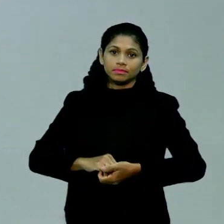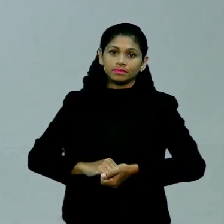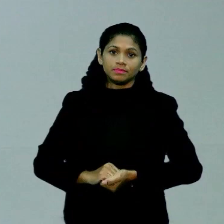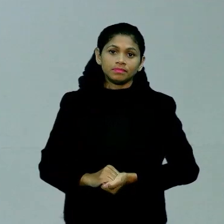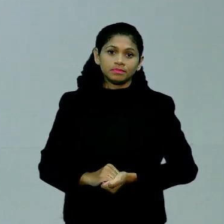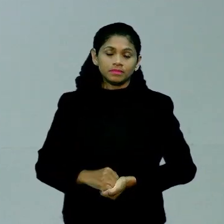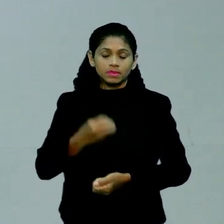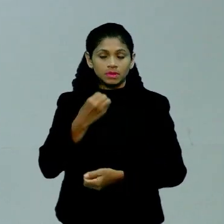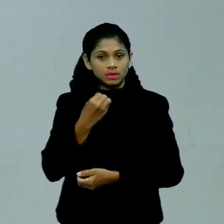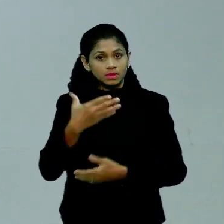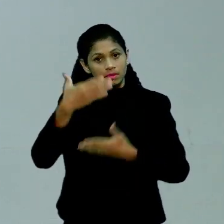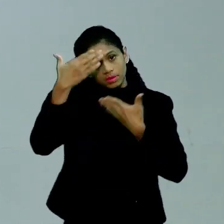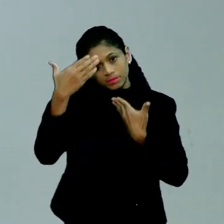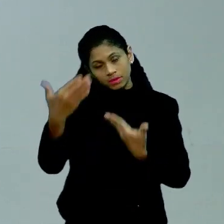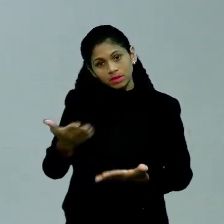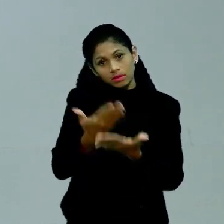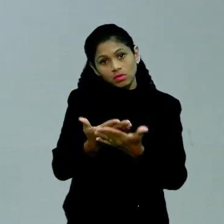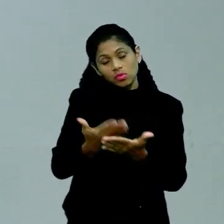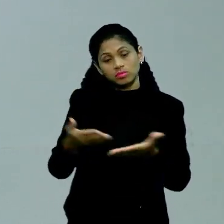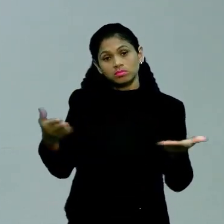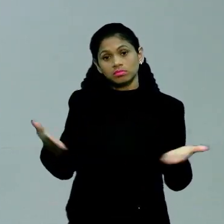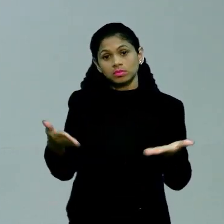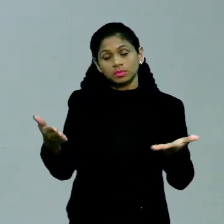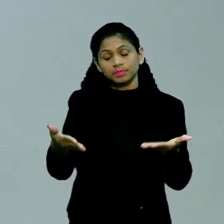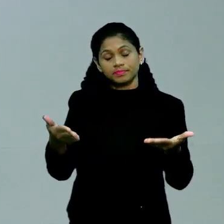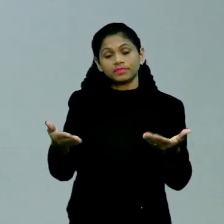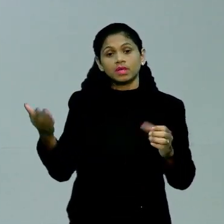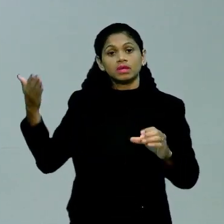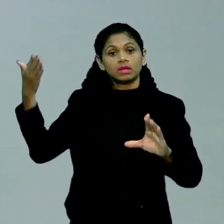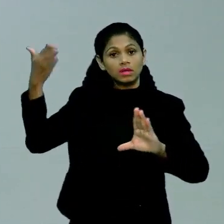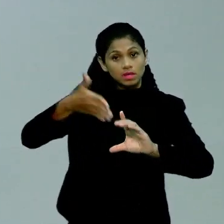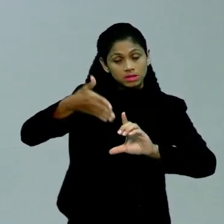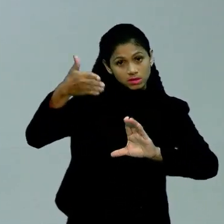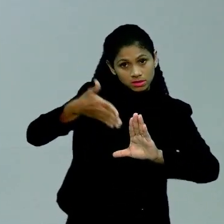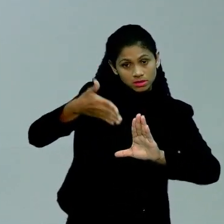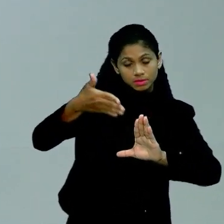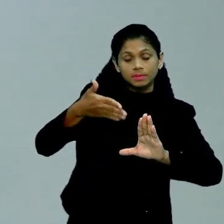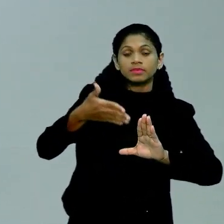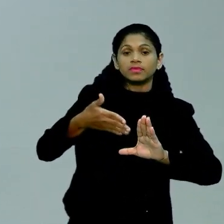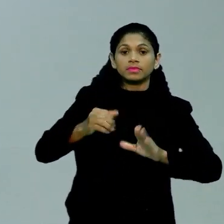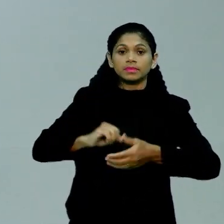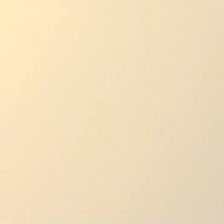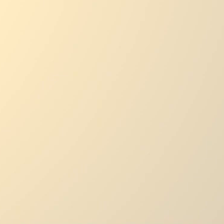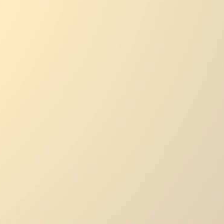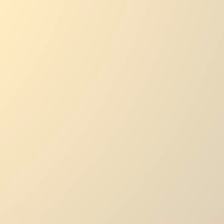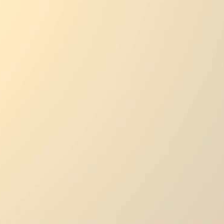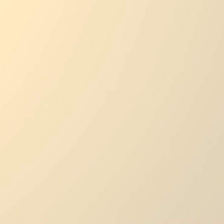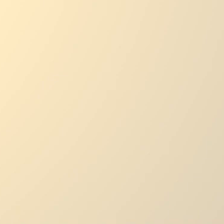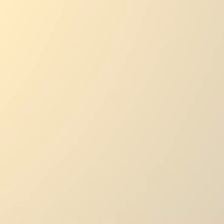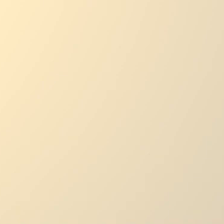Bom, obrigado por a aula de hoje. Para essas e mais outras aulas, acessem nossa plataforma.